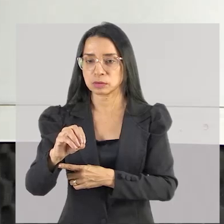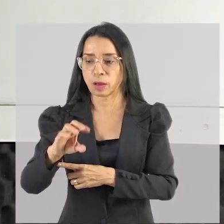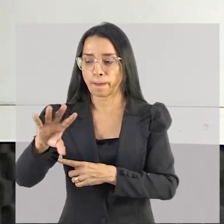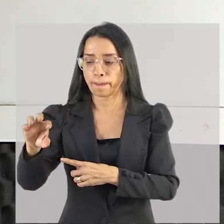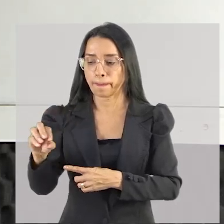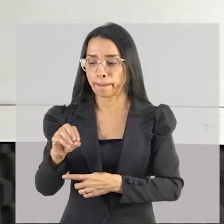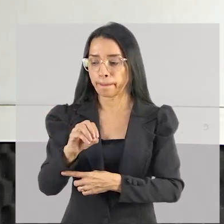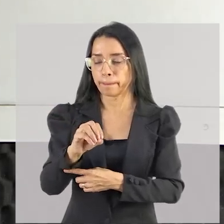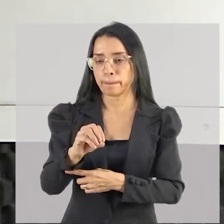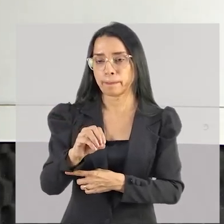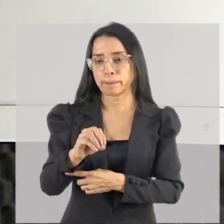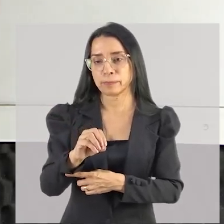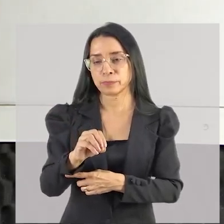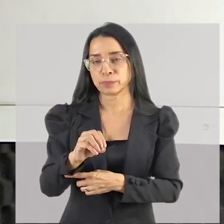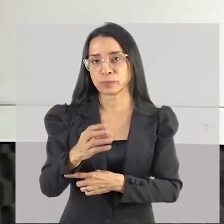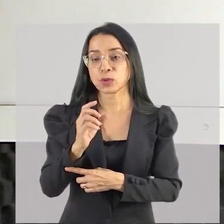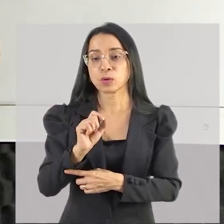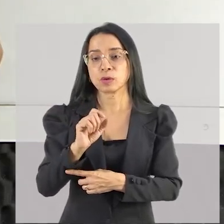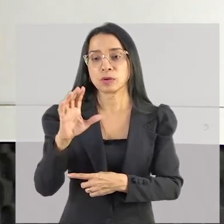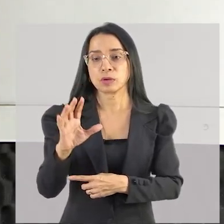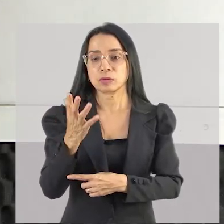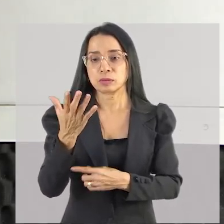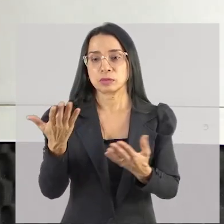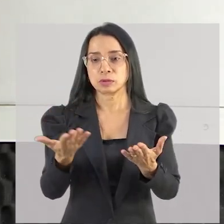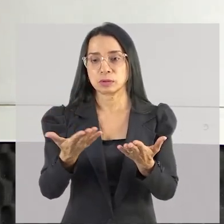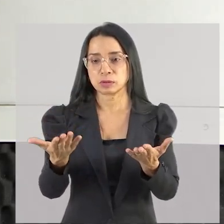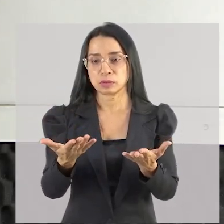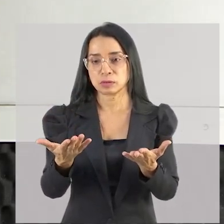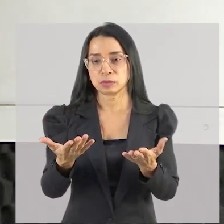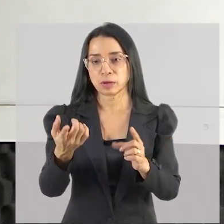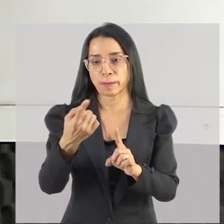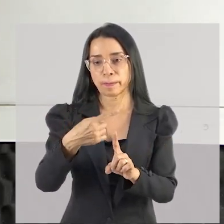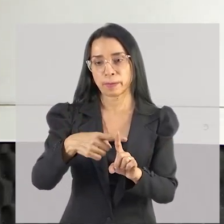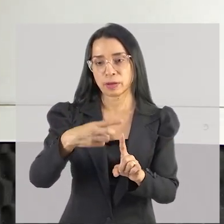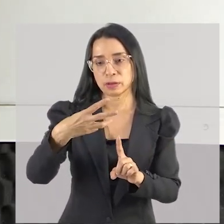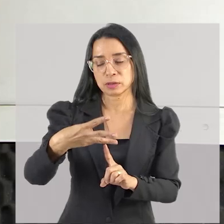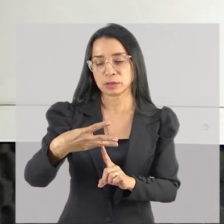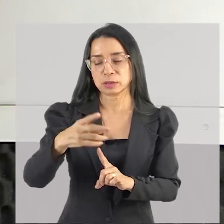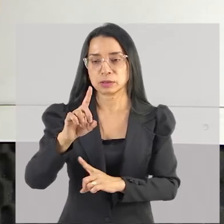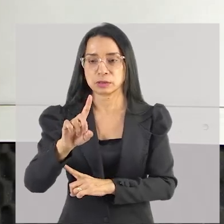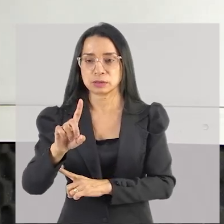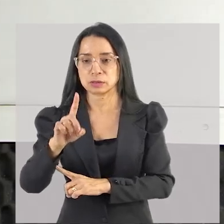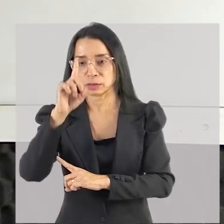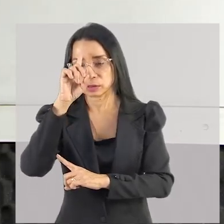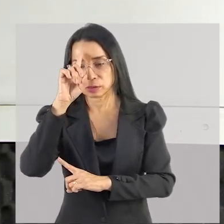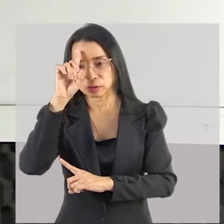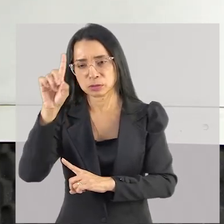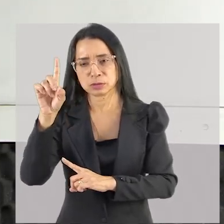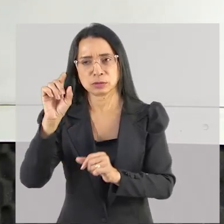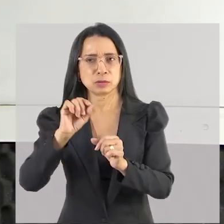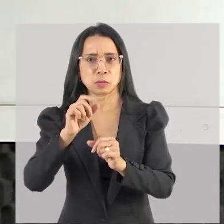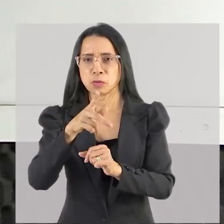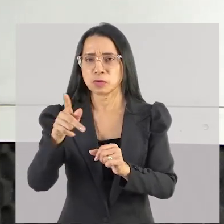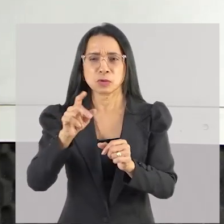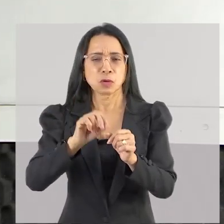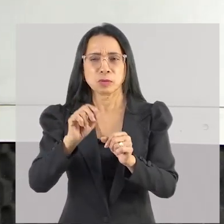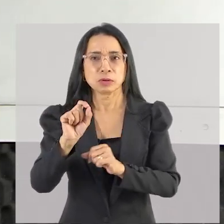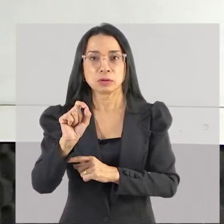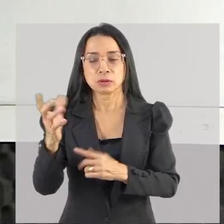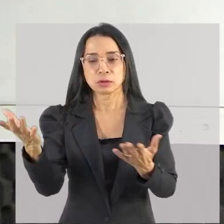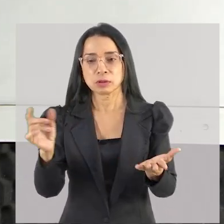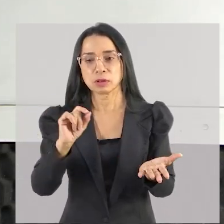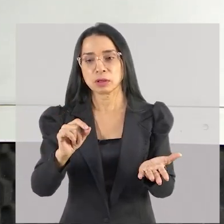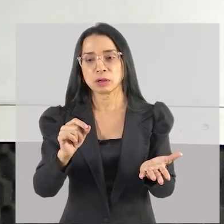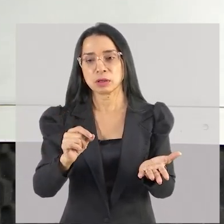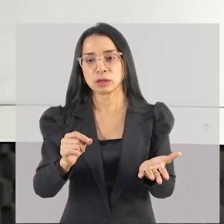ok? O que vai acontecer? Eu vou agora passar mais 3 dias. Professor, o que o senhor está fazendo? Eu estou